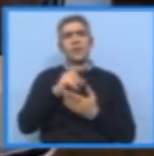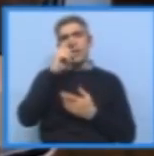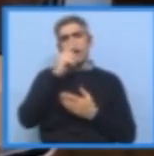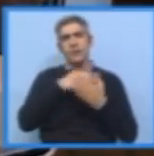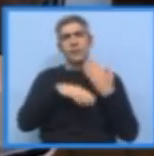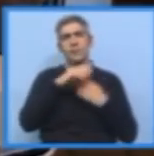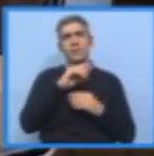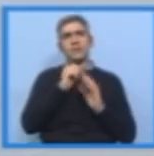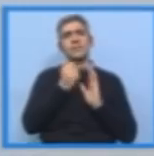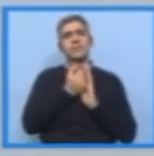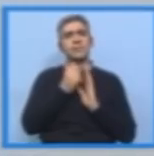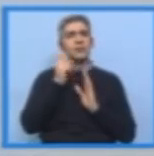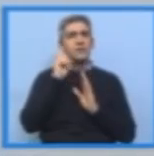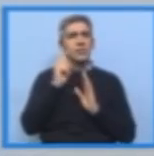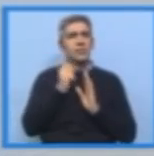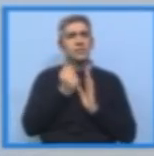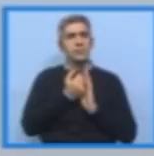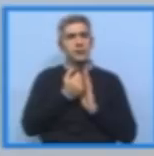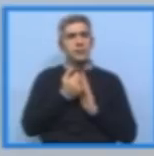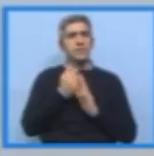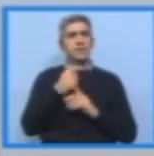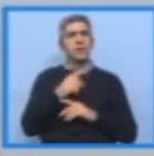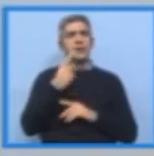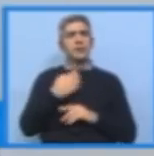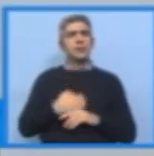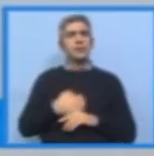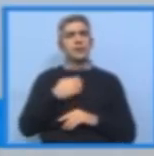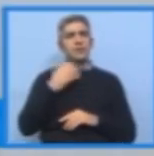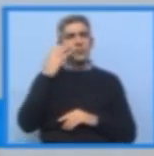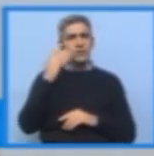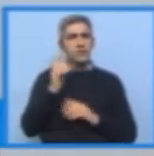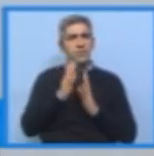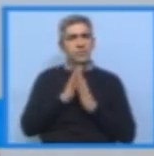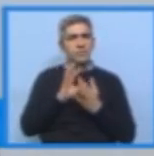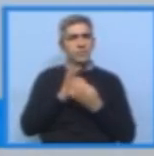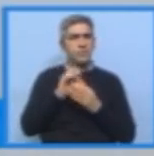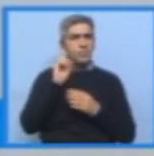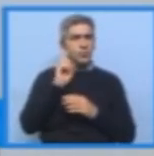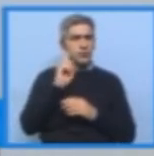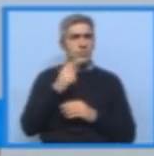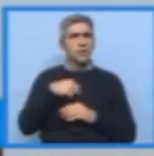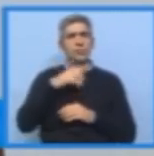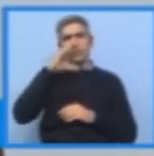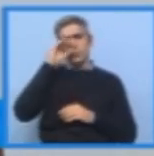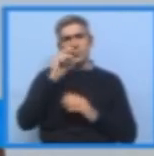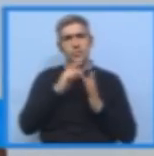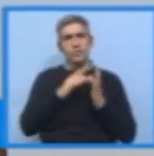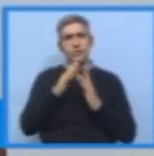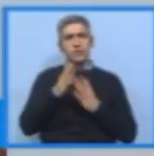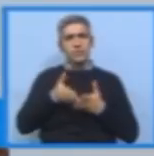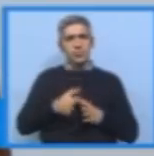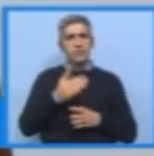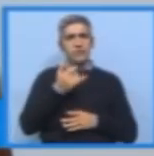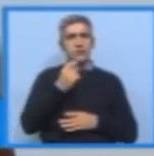é simbólico e as datas são simbólicas e têm uma significação teológica importante. Nós não sabemos se Jesus nasceu a 25